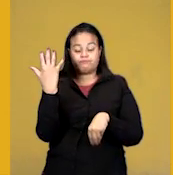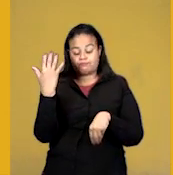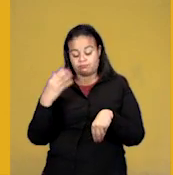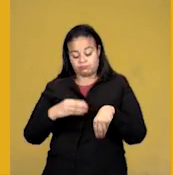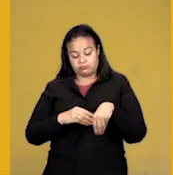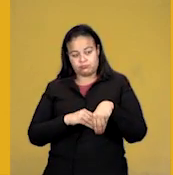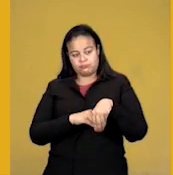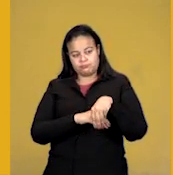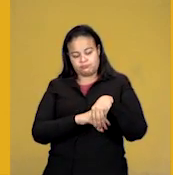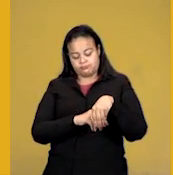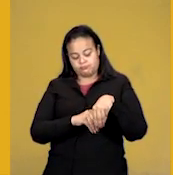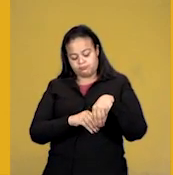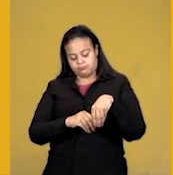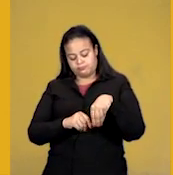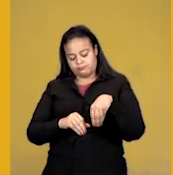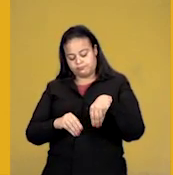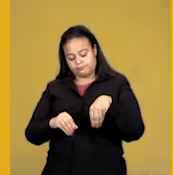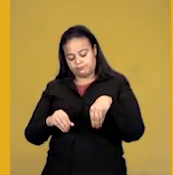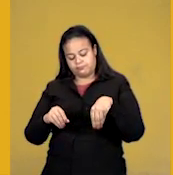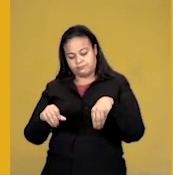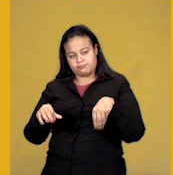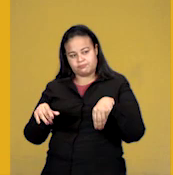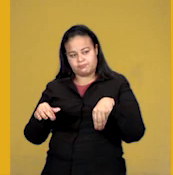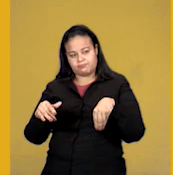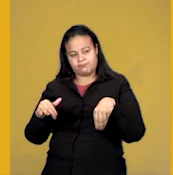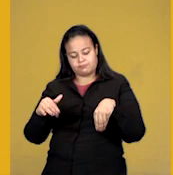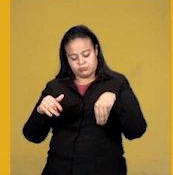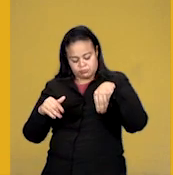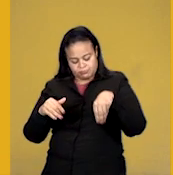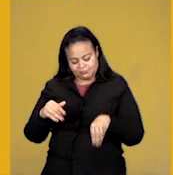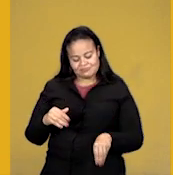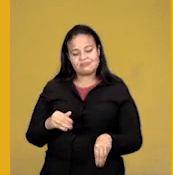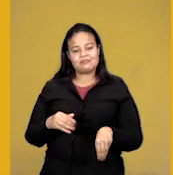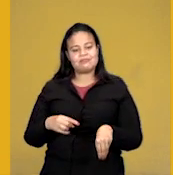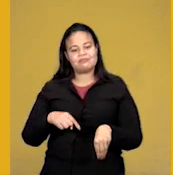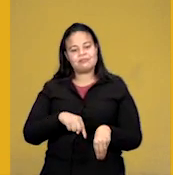solo e os minérios que